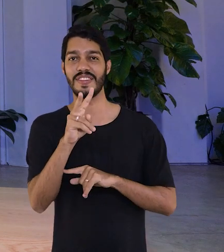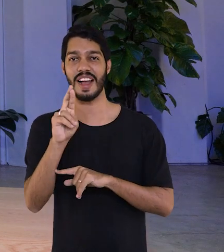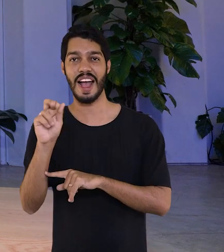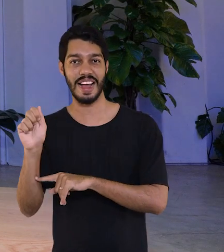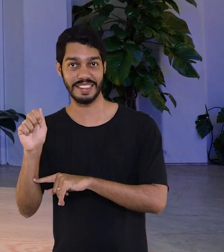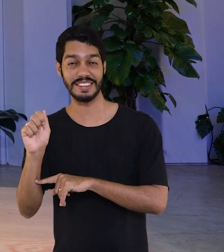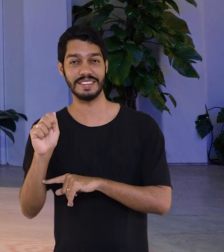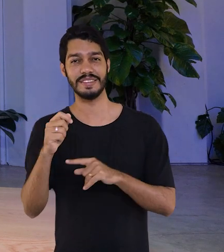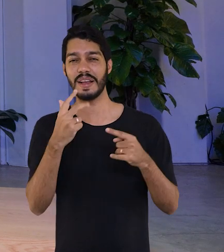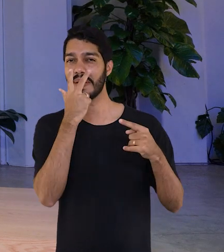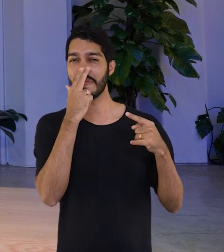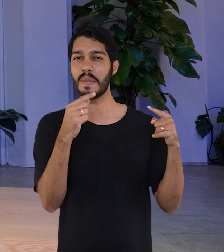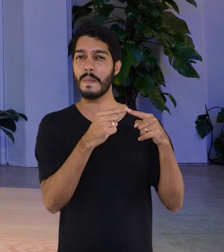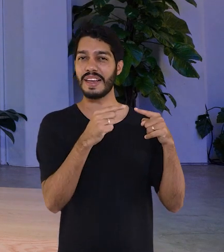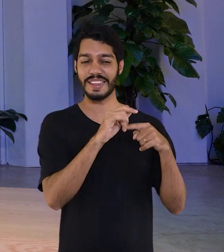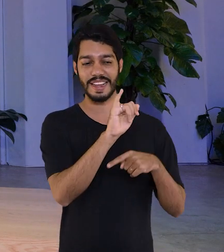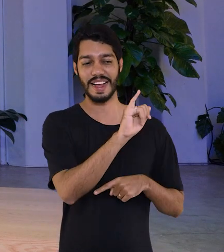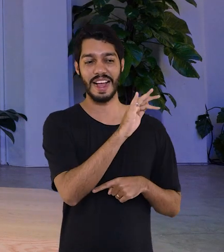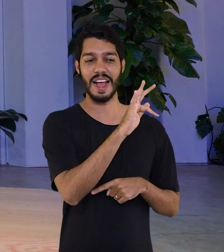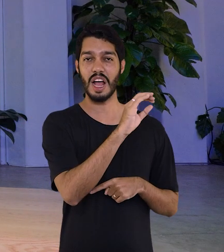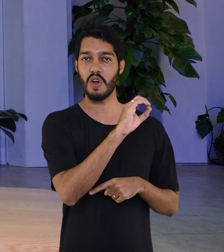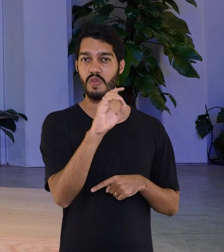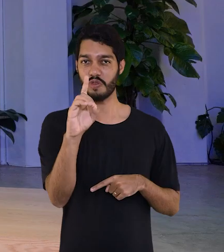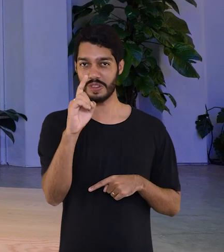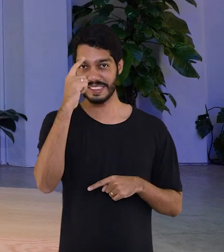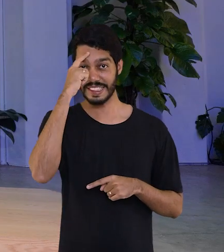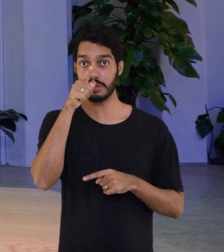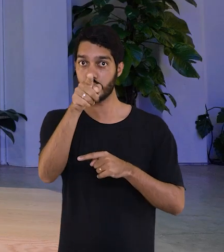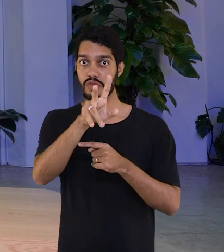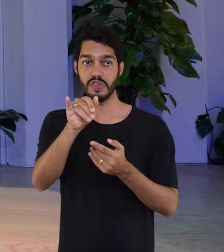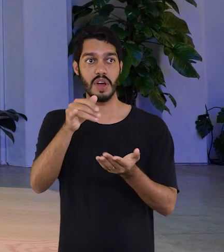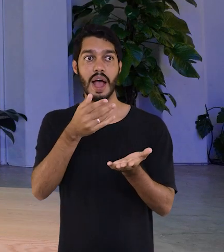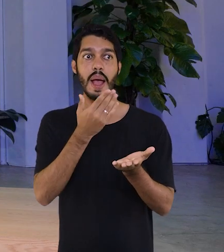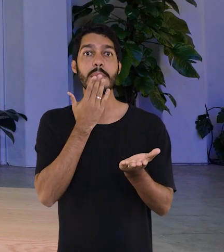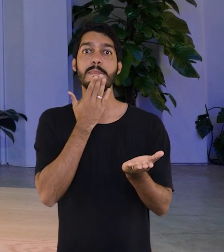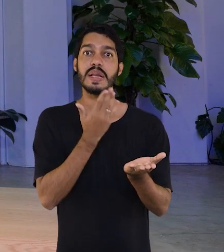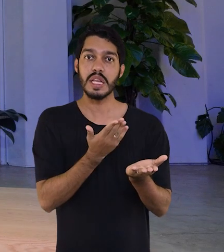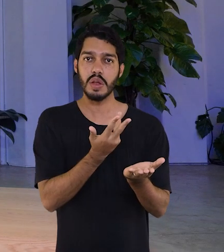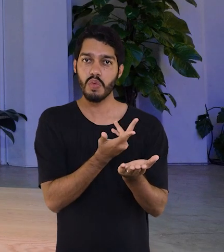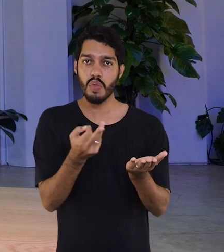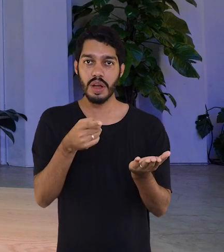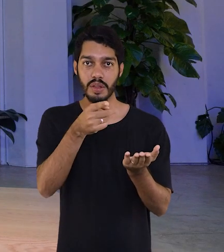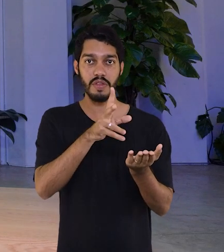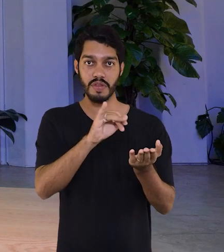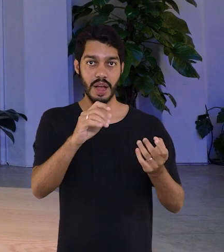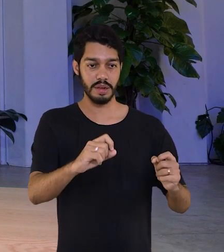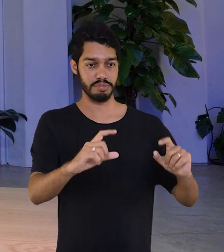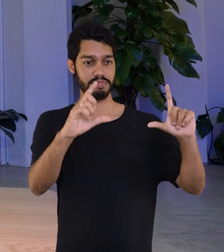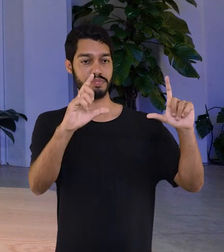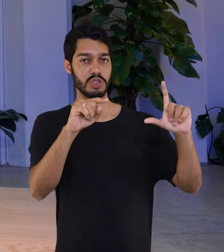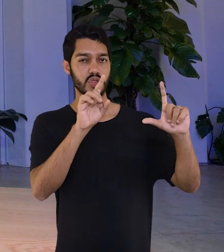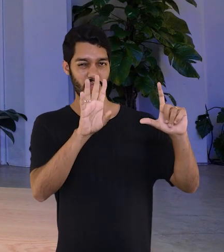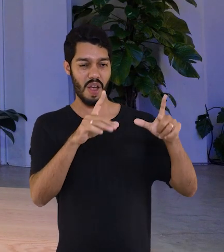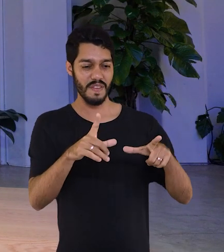realidade aumentada. Primeiro, considerando até o iFood, assim, tipo, ele quer que seja possível, quando você vai pedir alguma coisa, ver o que você vai pedir